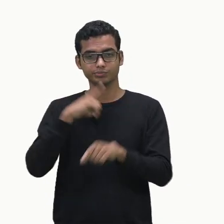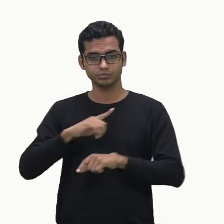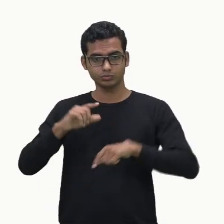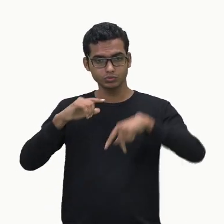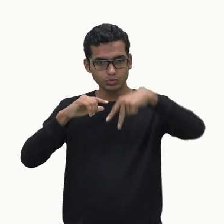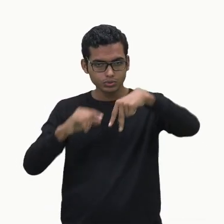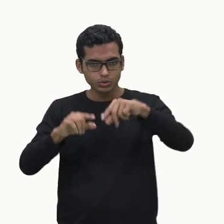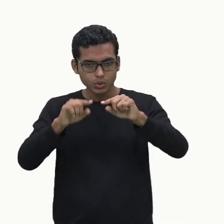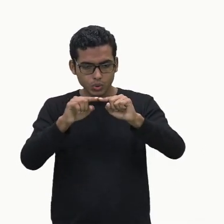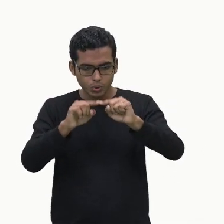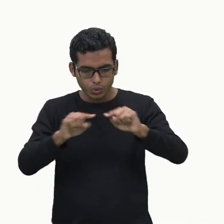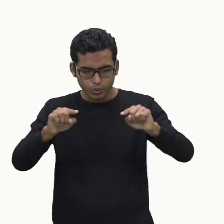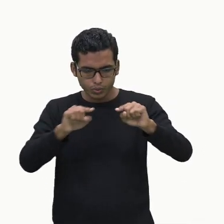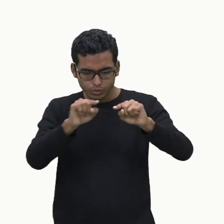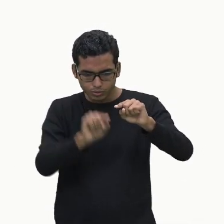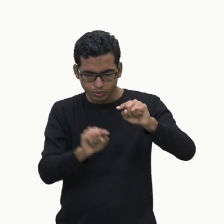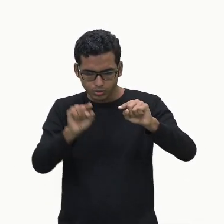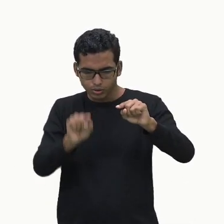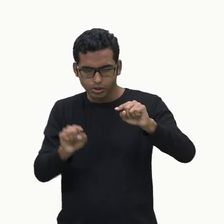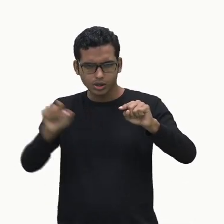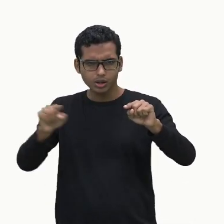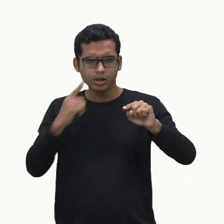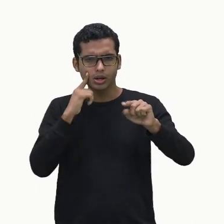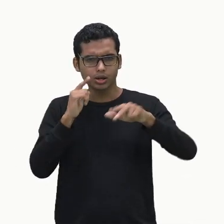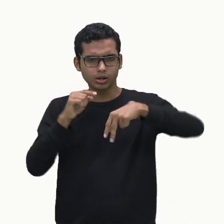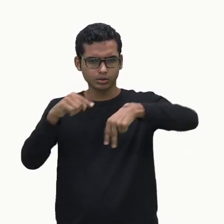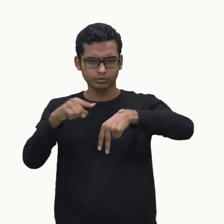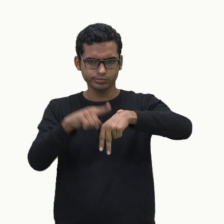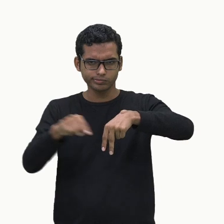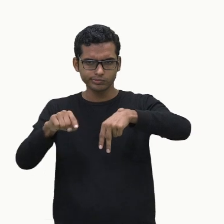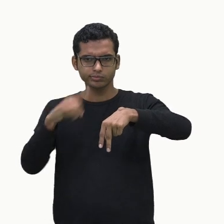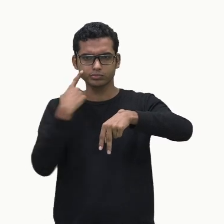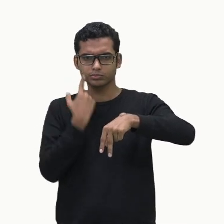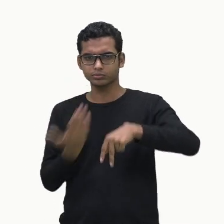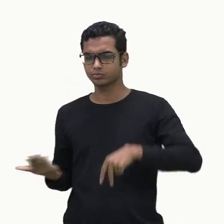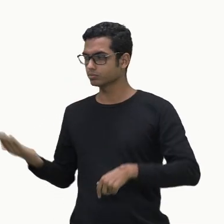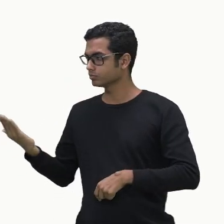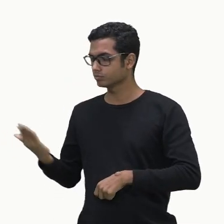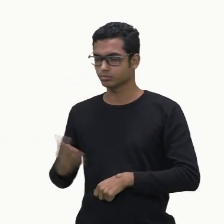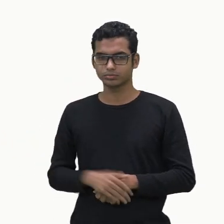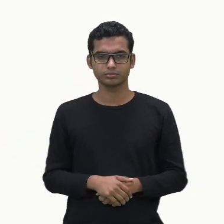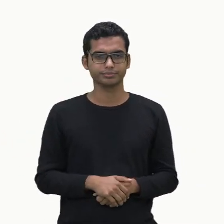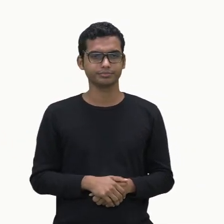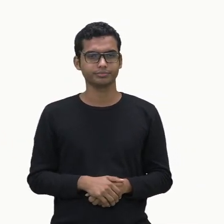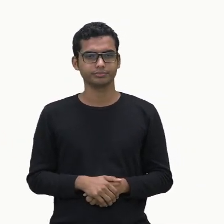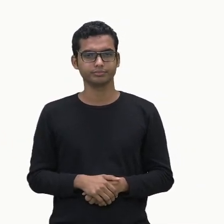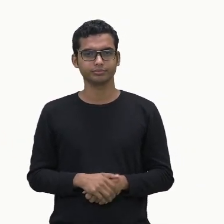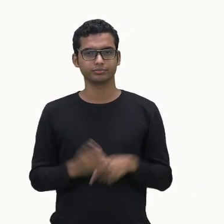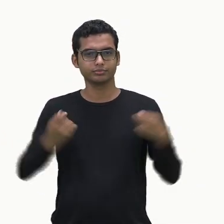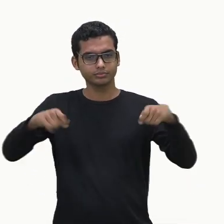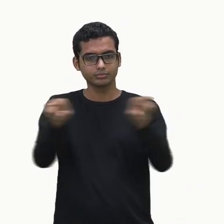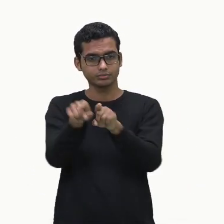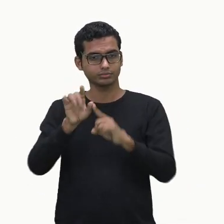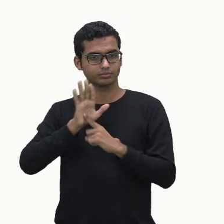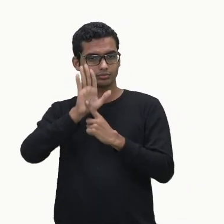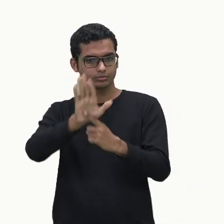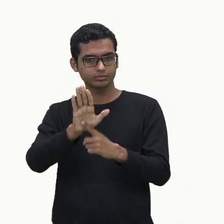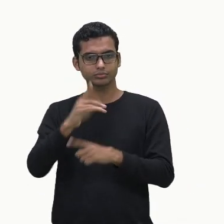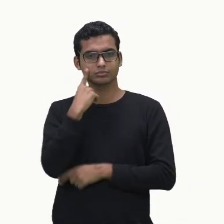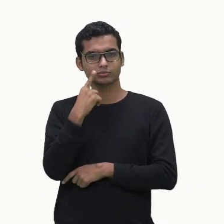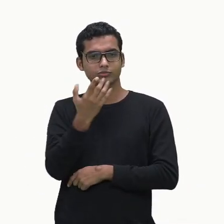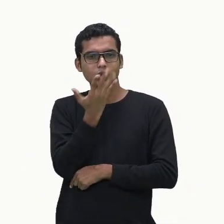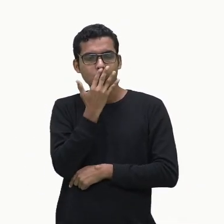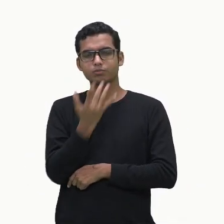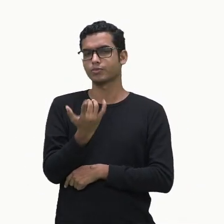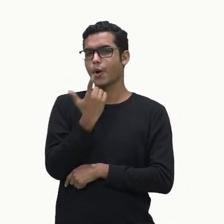Ele é comum nas duas parcelas. Está aqui o π, está aqui o π. Então, a gente pode colocar ele em evidência.